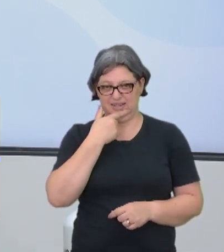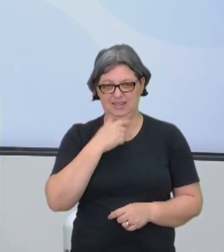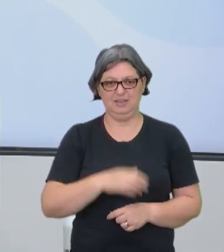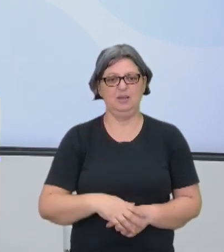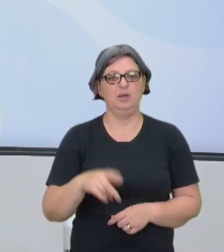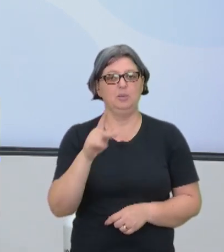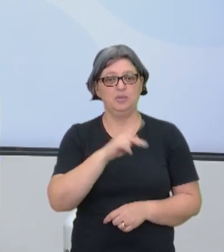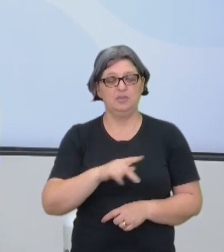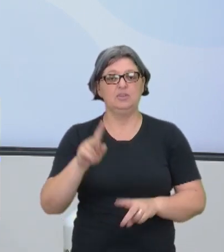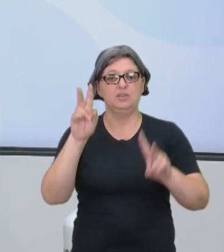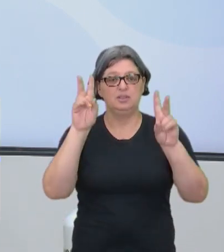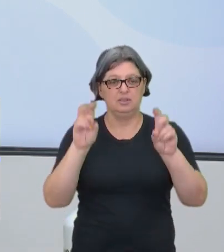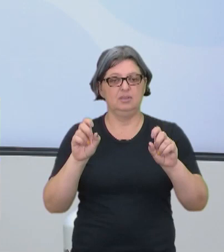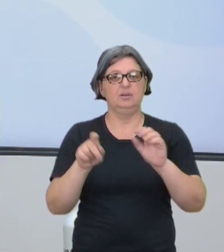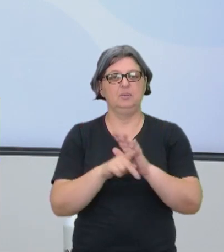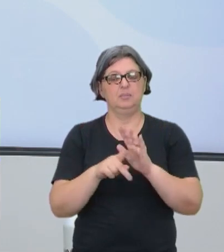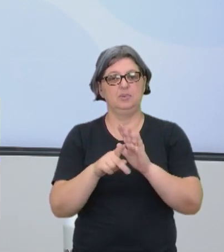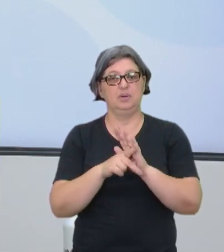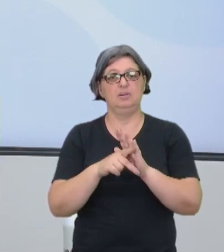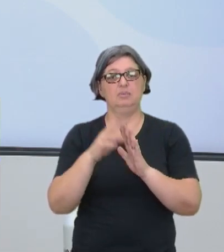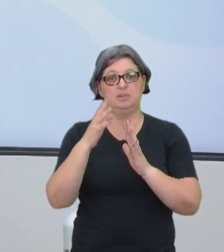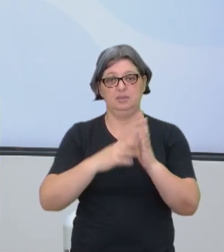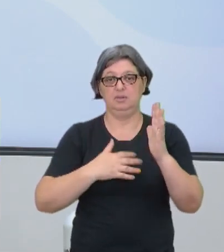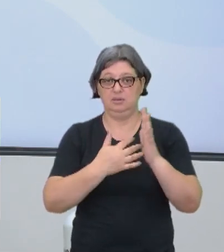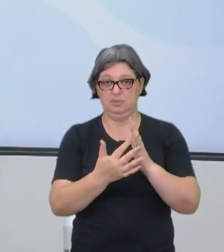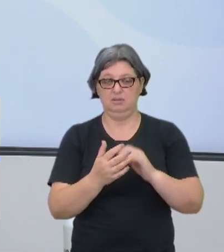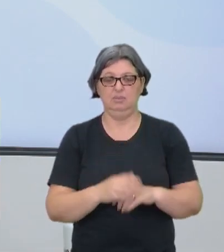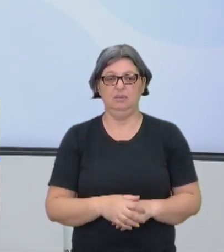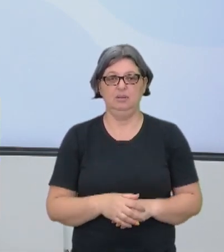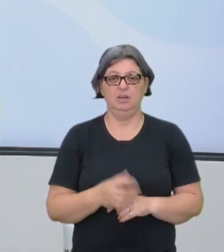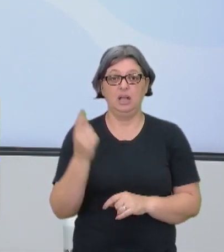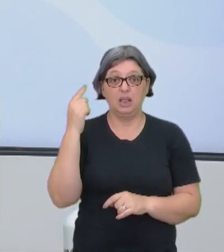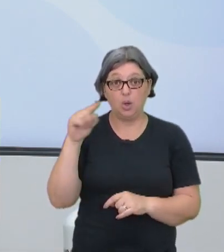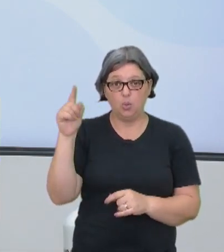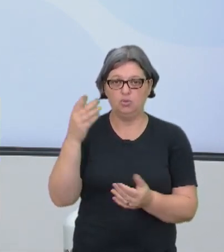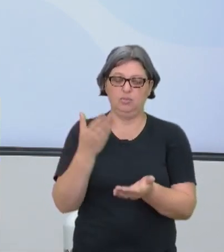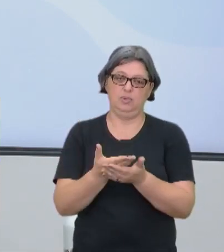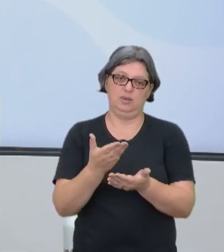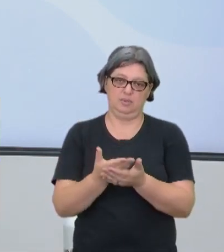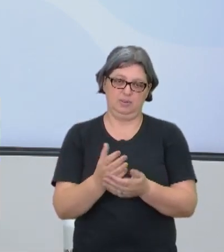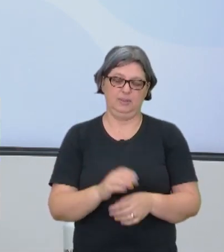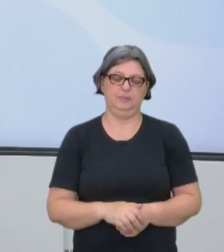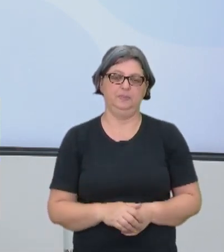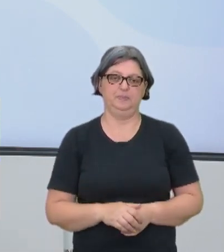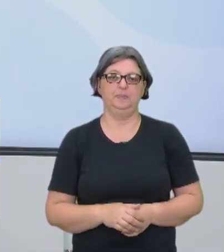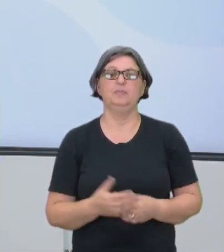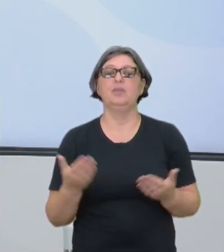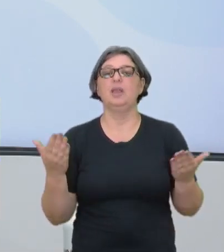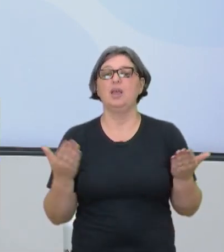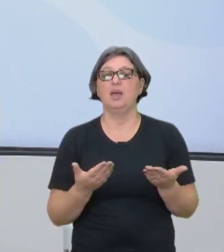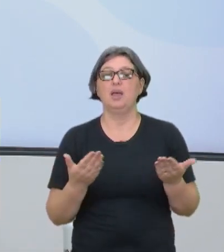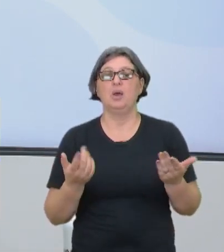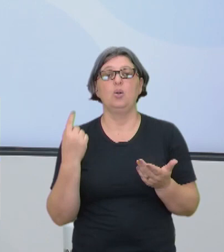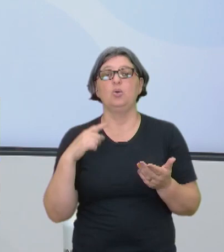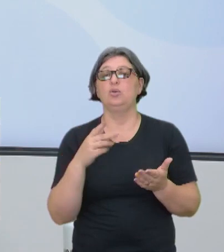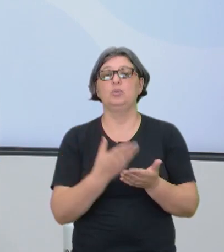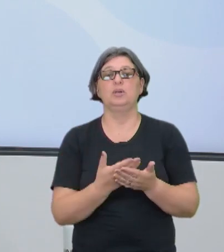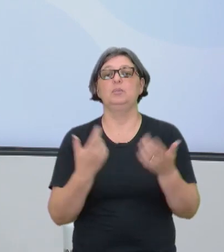nosso componente curricular aí. Estamos na última aula e para essa última aula nós precisamos